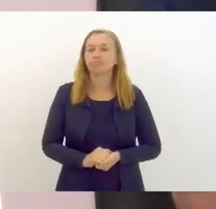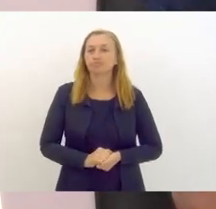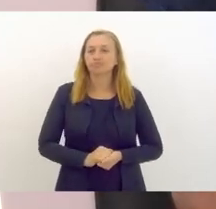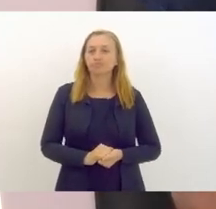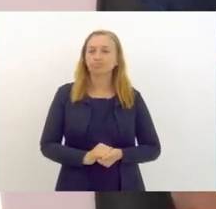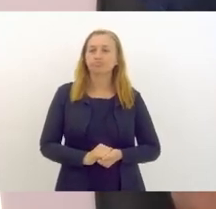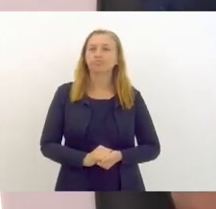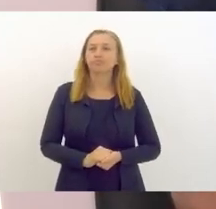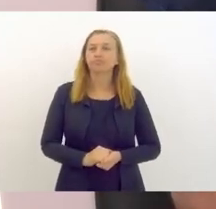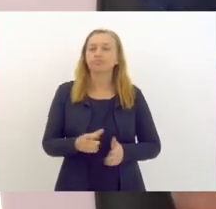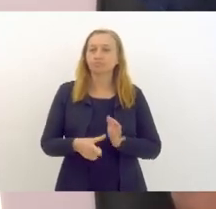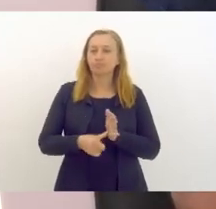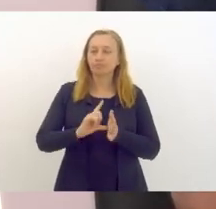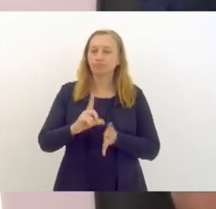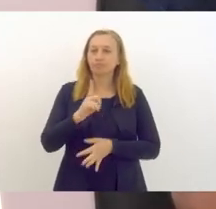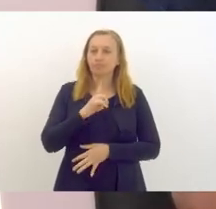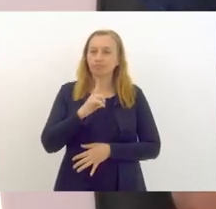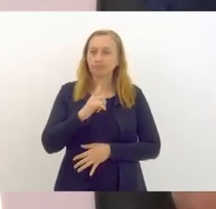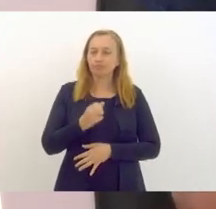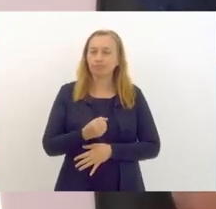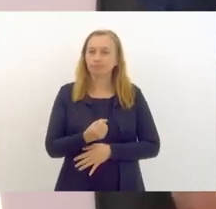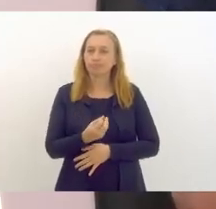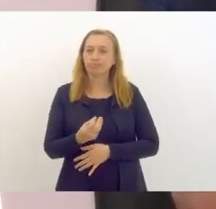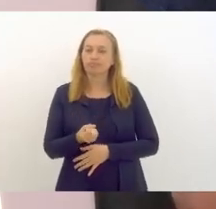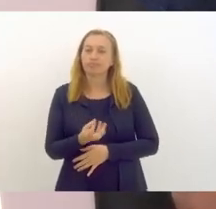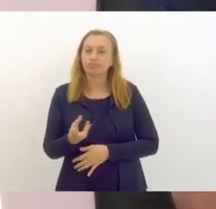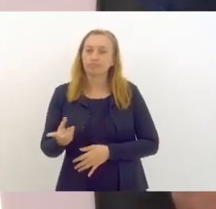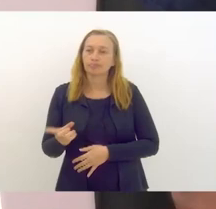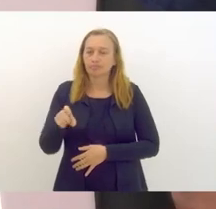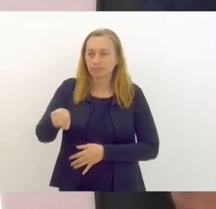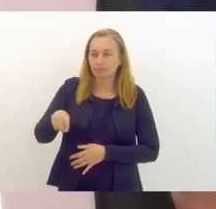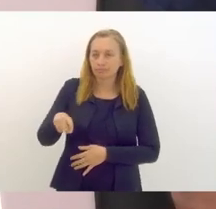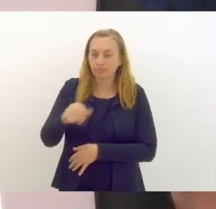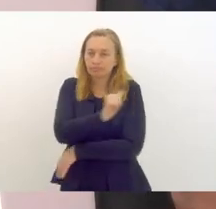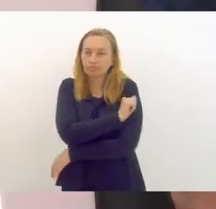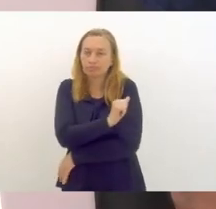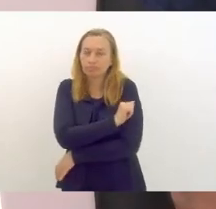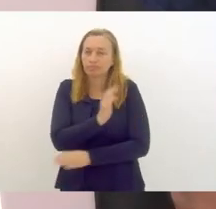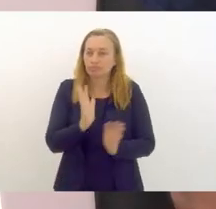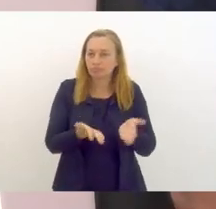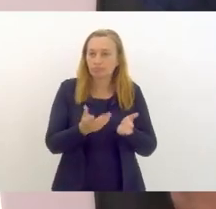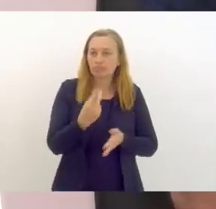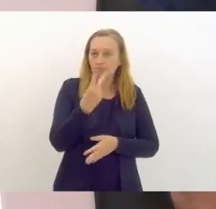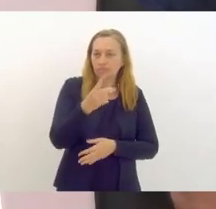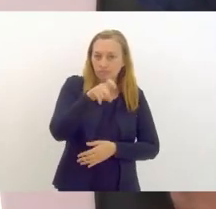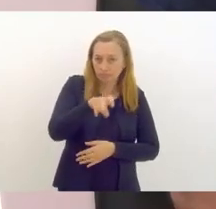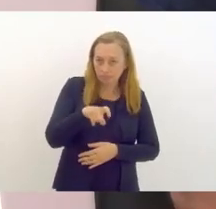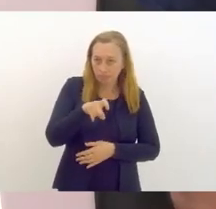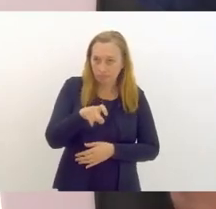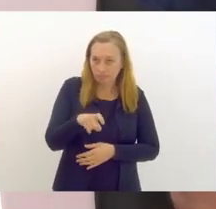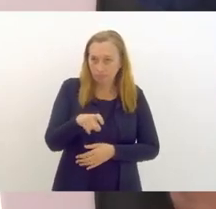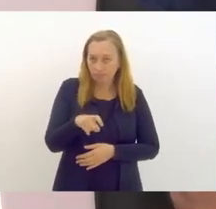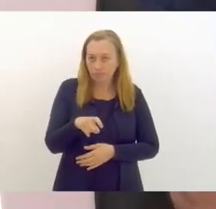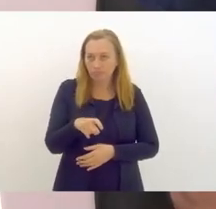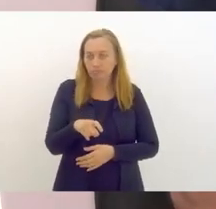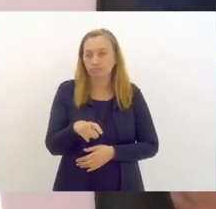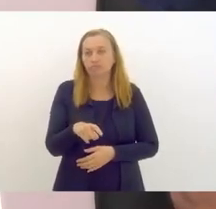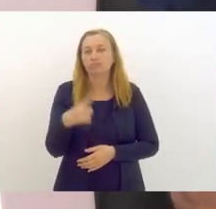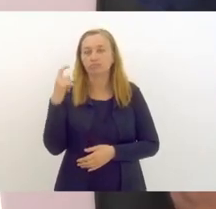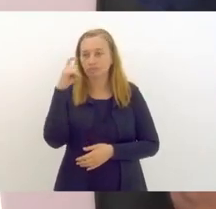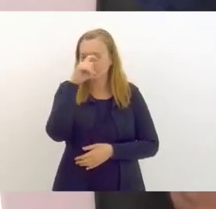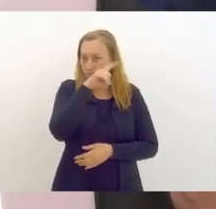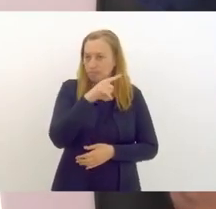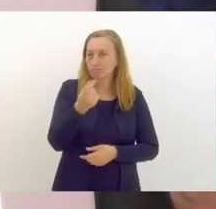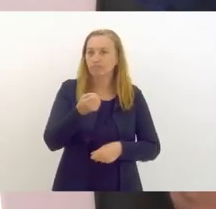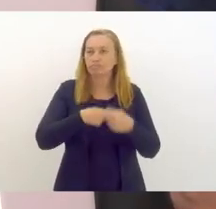disso, se antes a gente tinha um quantitativo X de alunos comendo na escola, hoje a gente tem 2X, né, é um número, a gente tem uma dificuldade